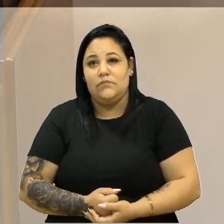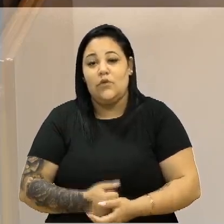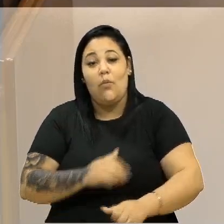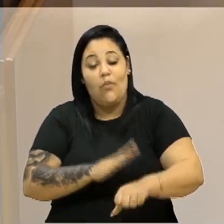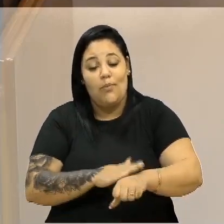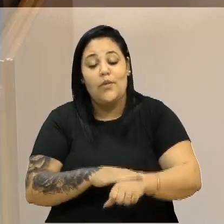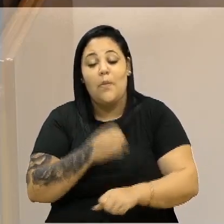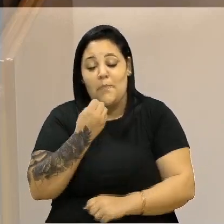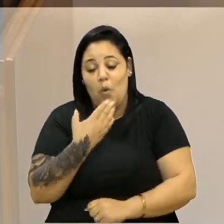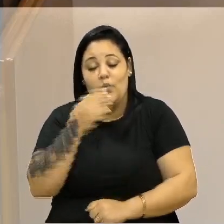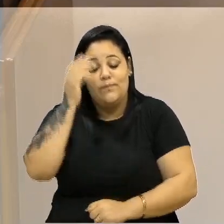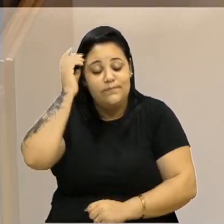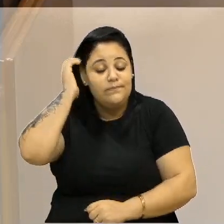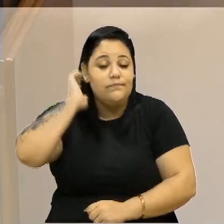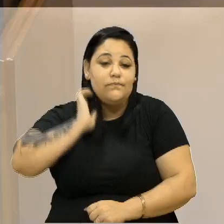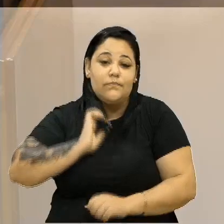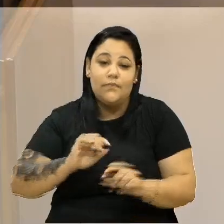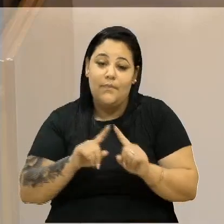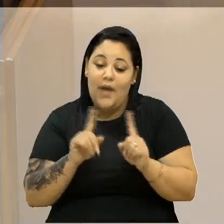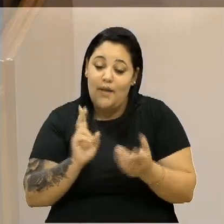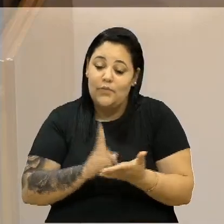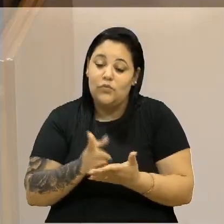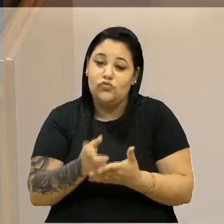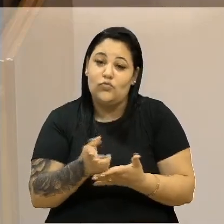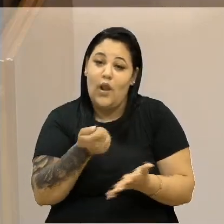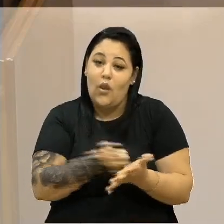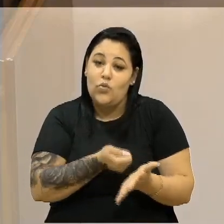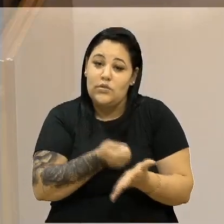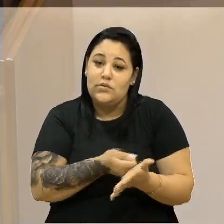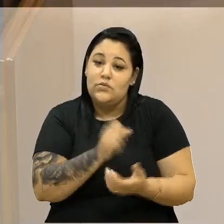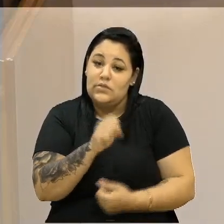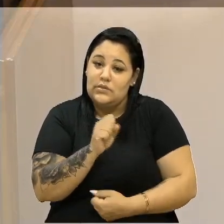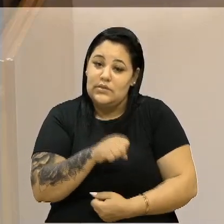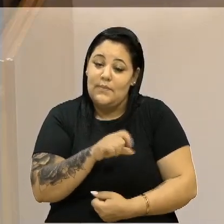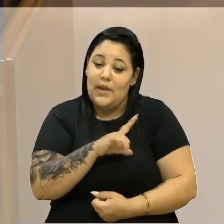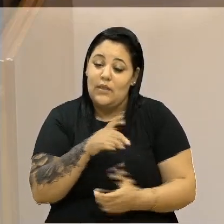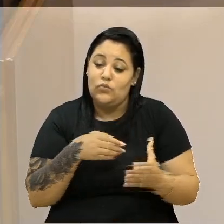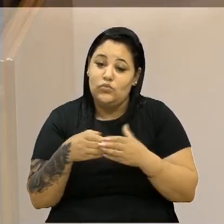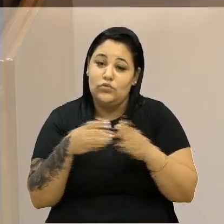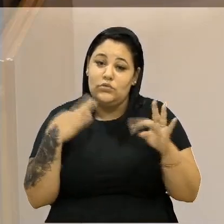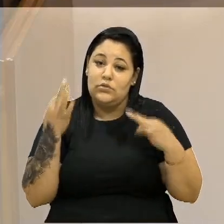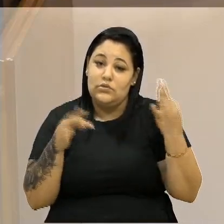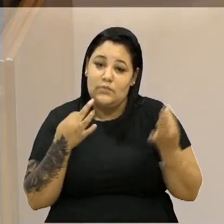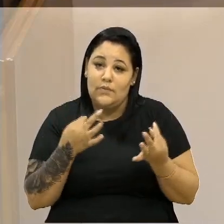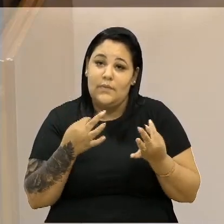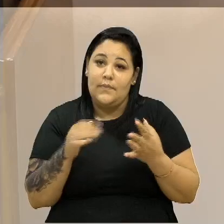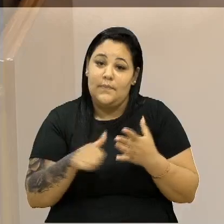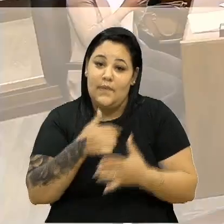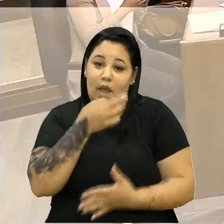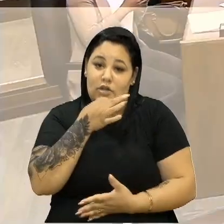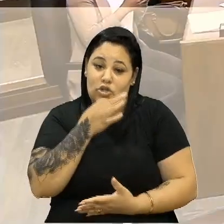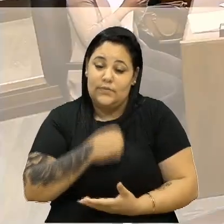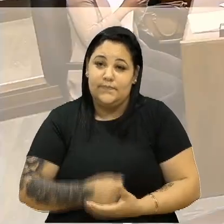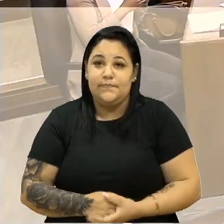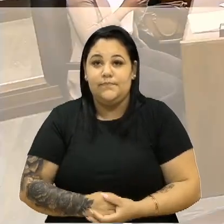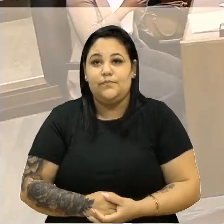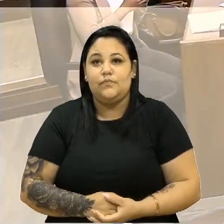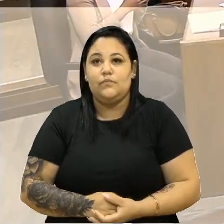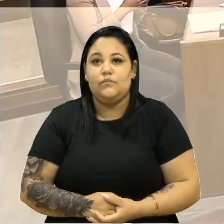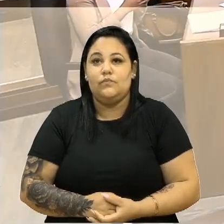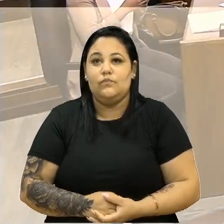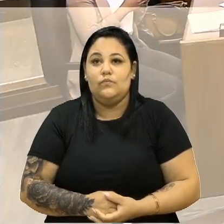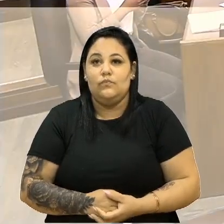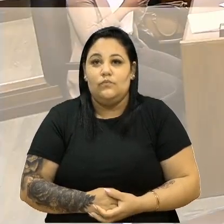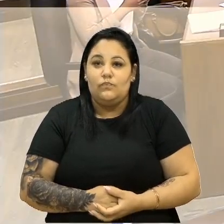bom, mas temos que continuar lutando para que se tenha um turismo melhor para Caxias e a região. E a gente precisa,